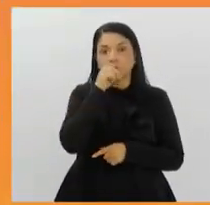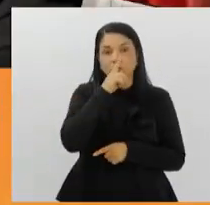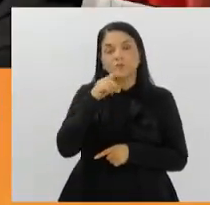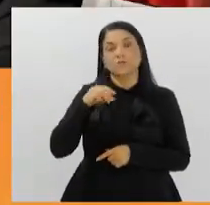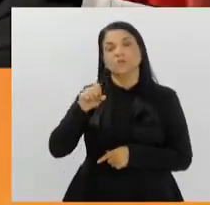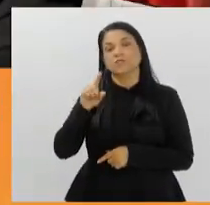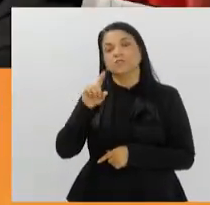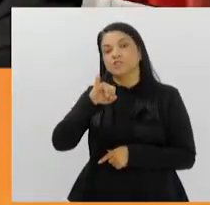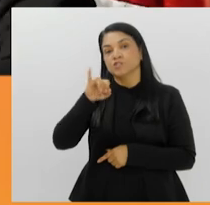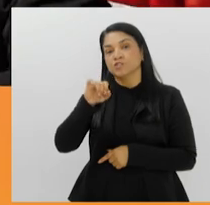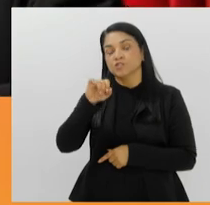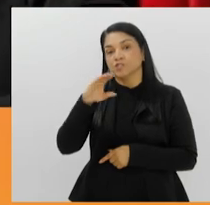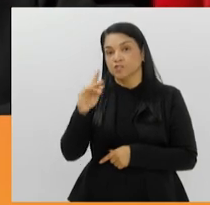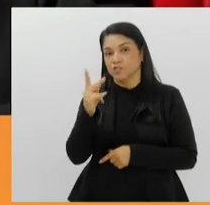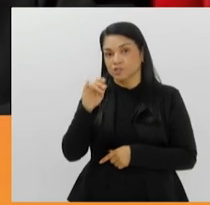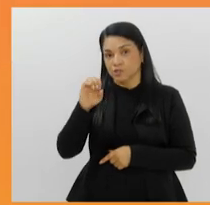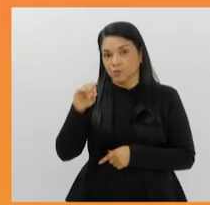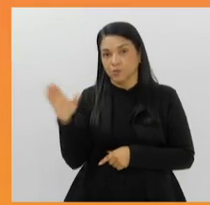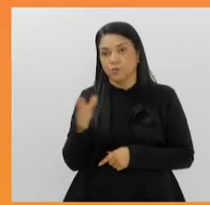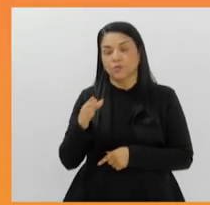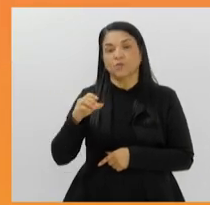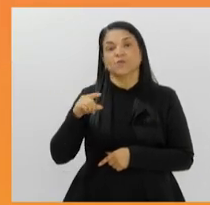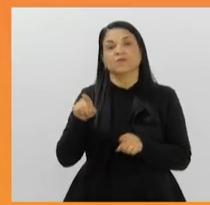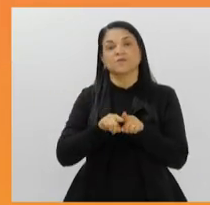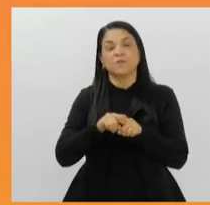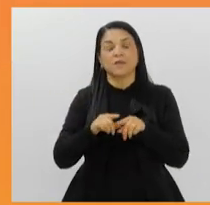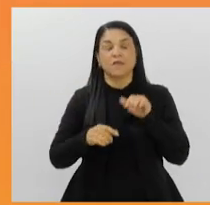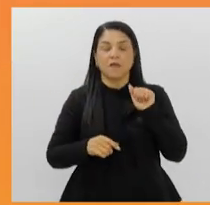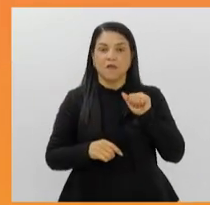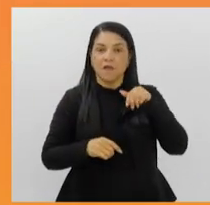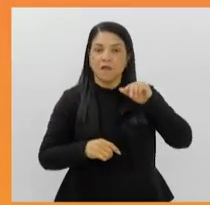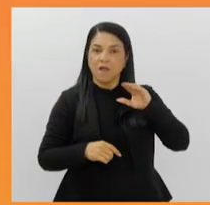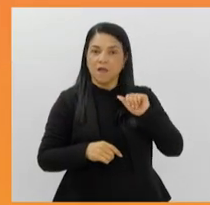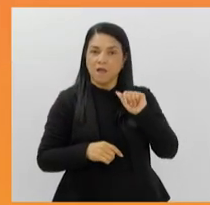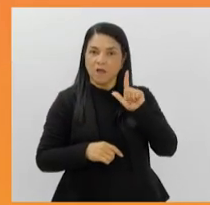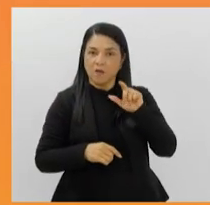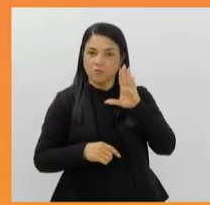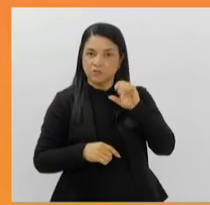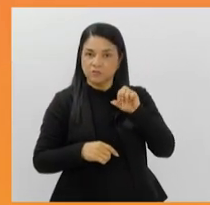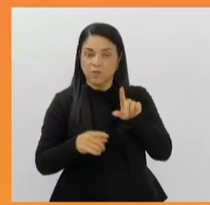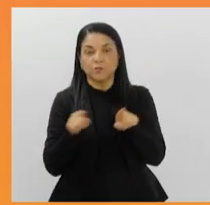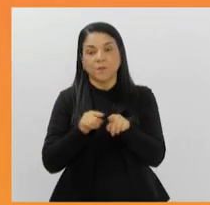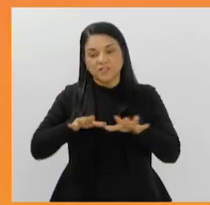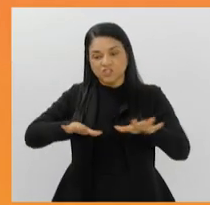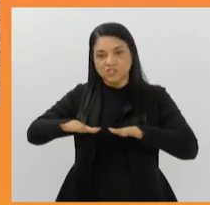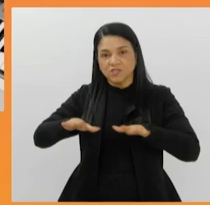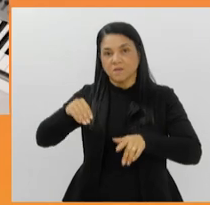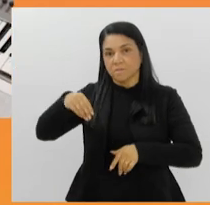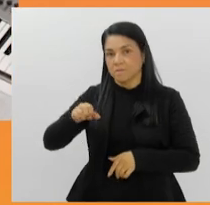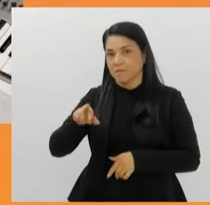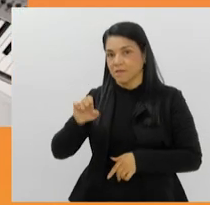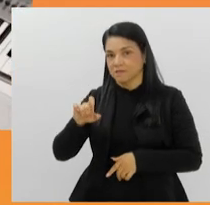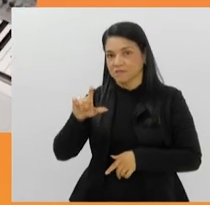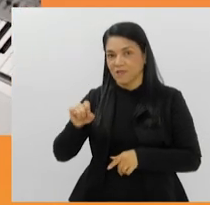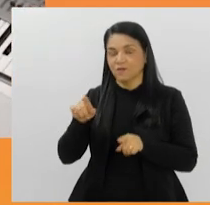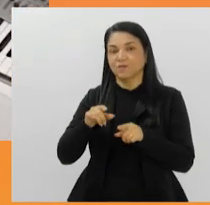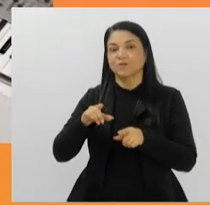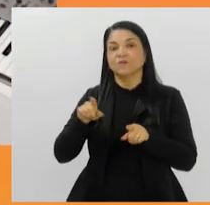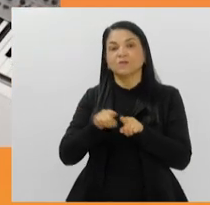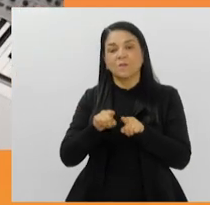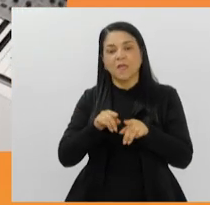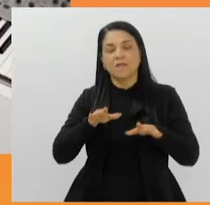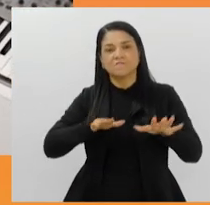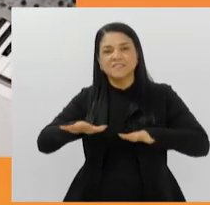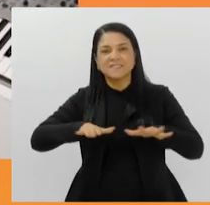Cabaleiro, Tony Garrido e Zezé Mota, além de Alceu Valença. O DJ Marcelinho da Lua agita a pista com seu